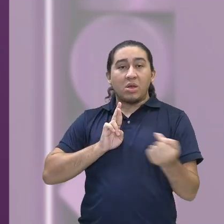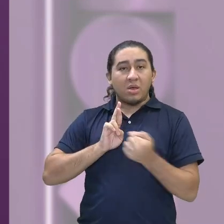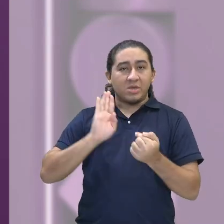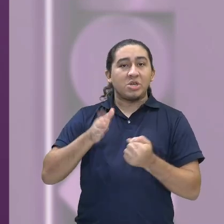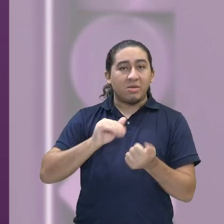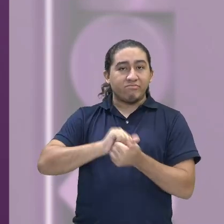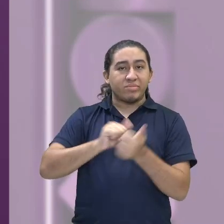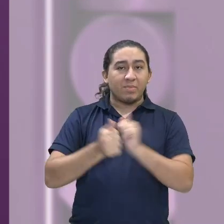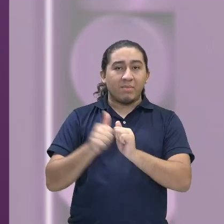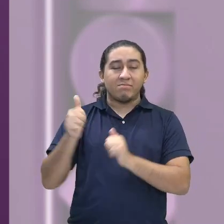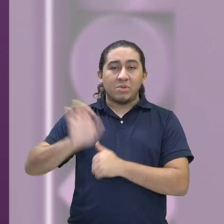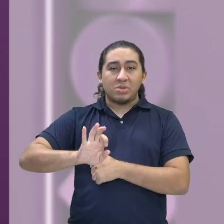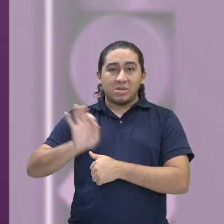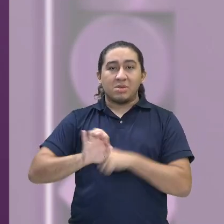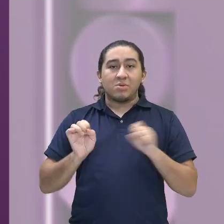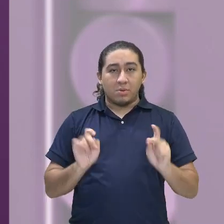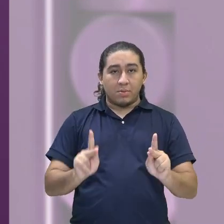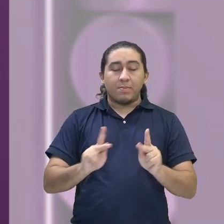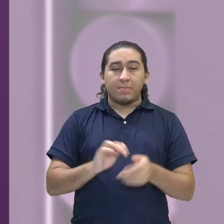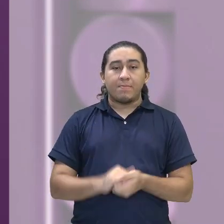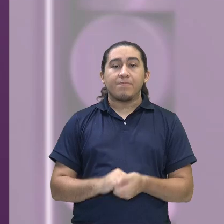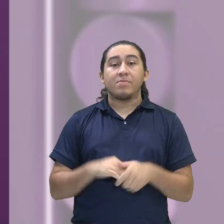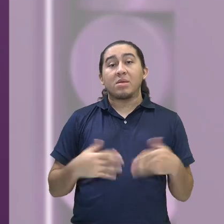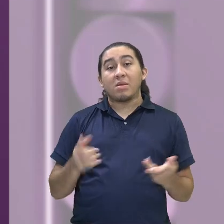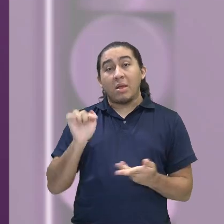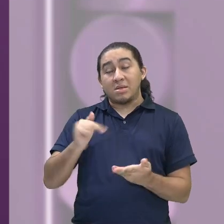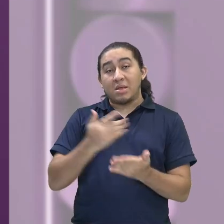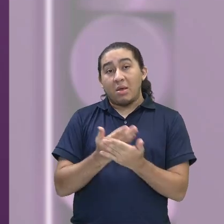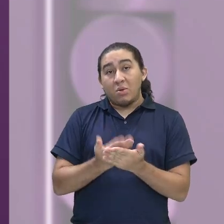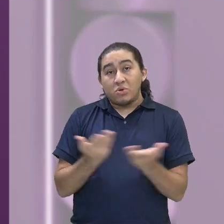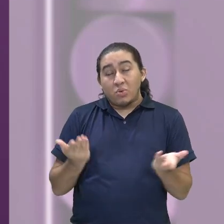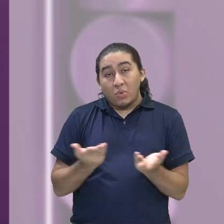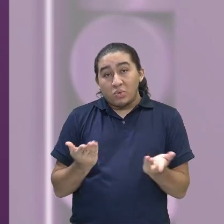a porcentagem. Beleza? Então, essa foi a nossa aula de